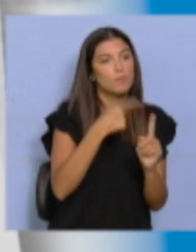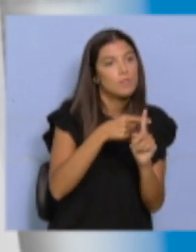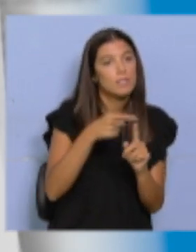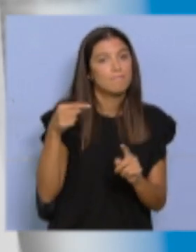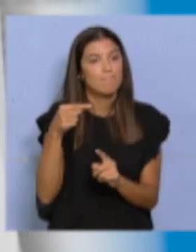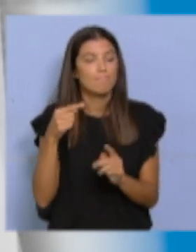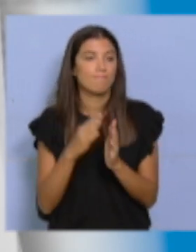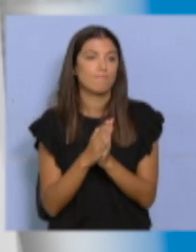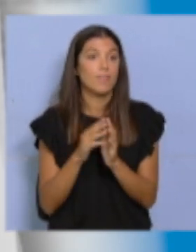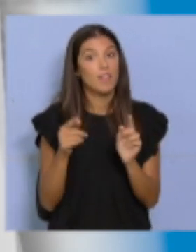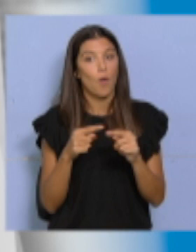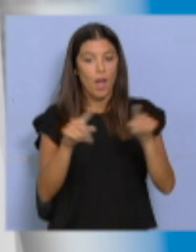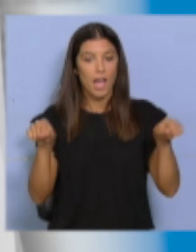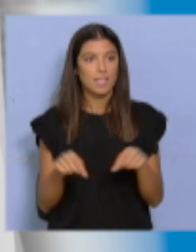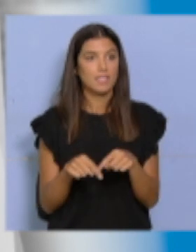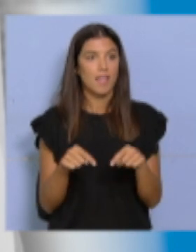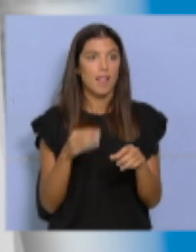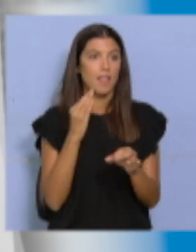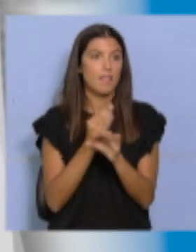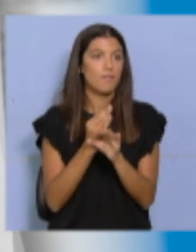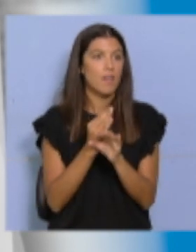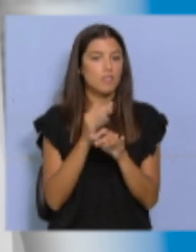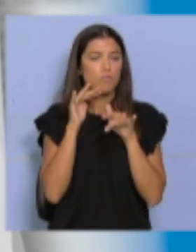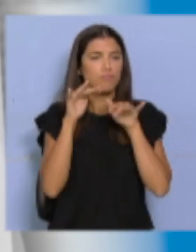a sala do banquete encheu-se de convidados.